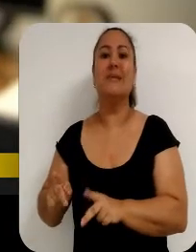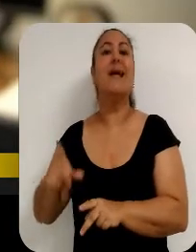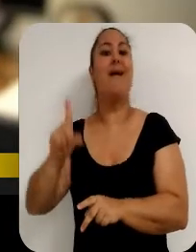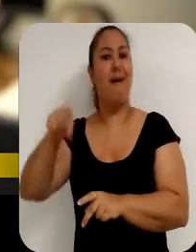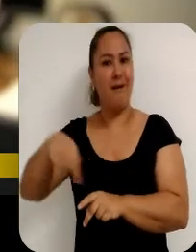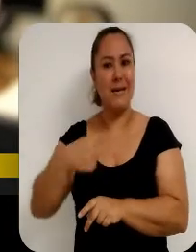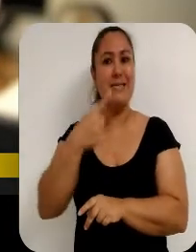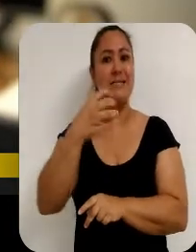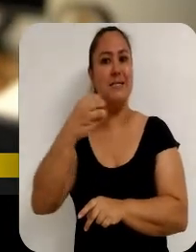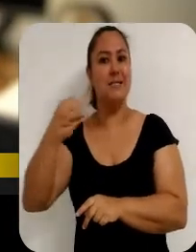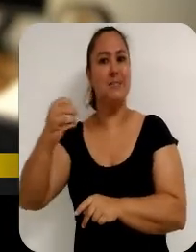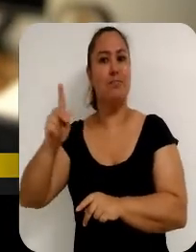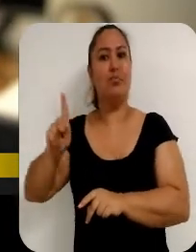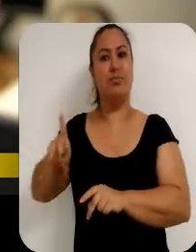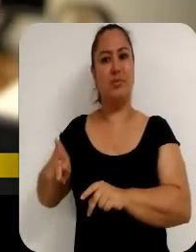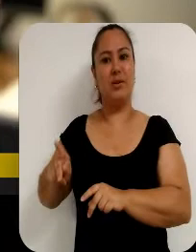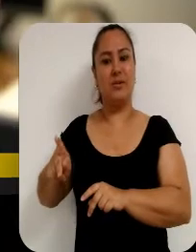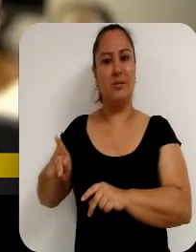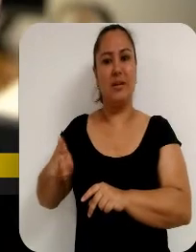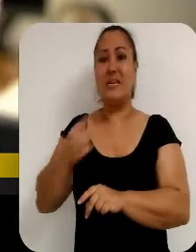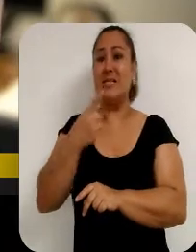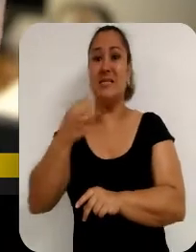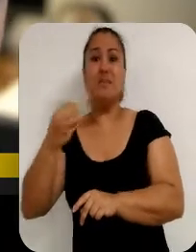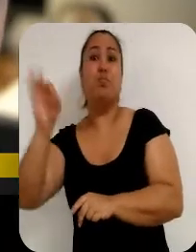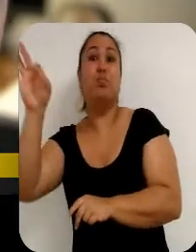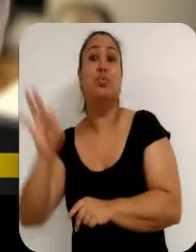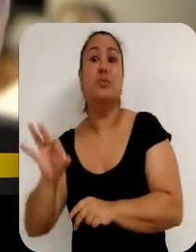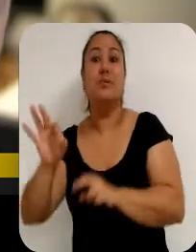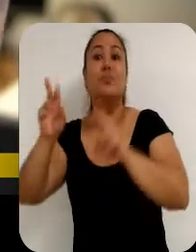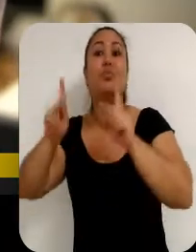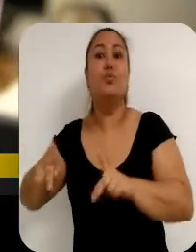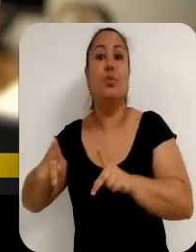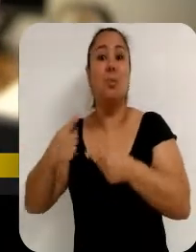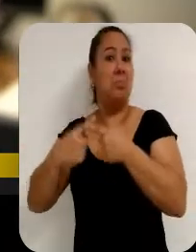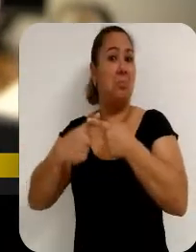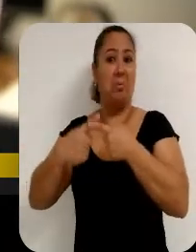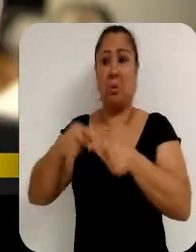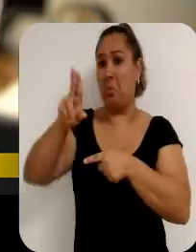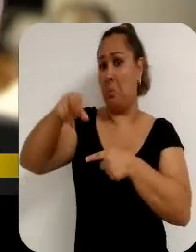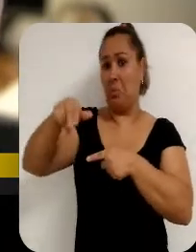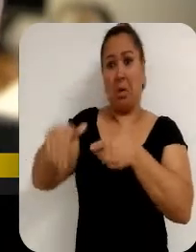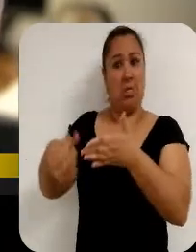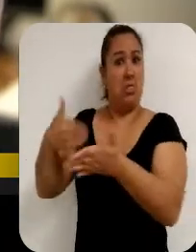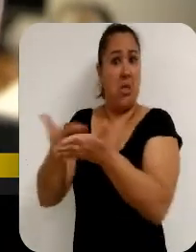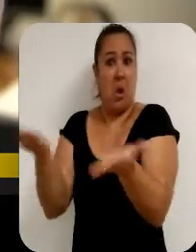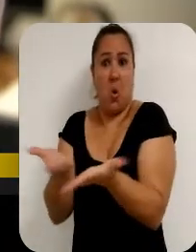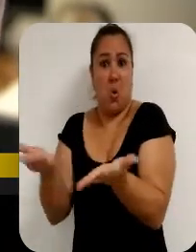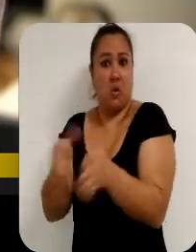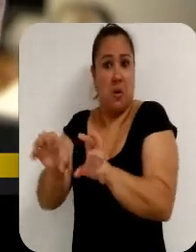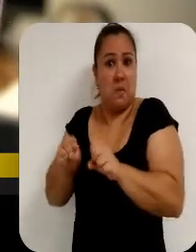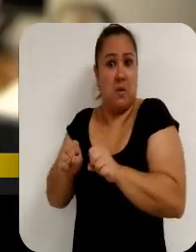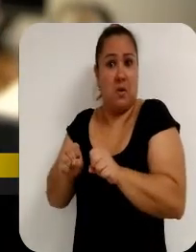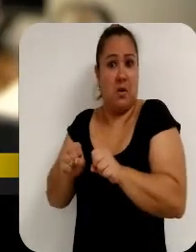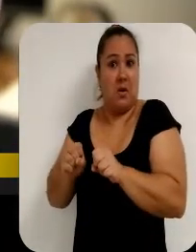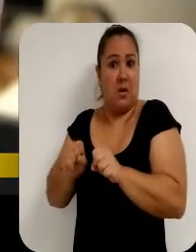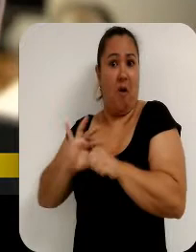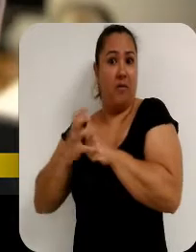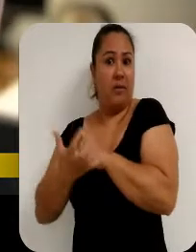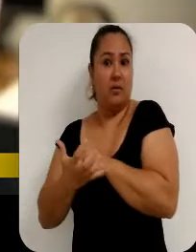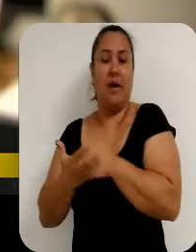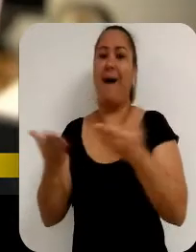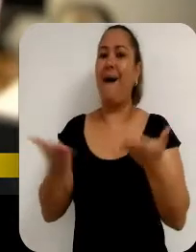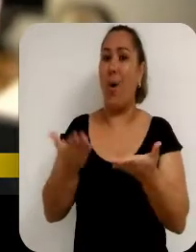porque ninguém pegou esse vírus até hoje. Quer dizer, agora 80 mil pessoas na China pegaram esse vírus,